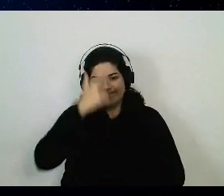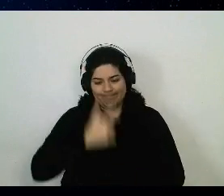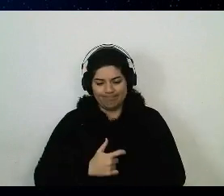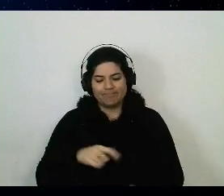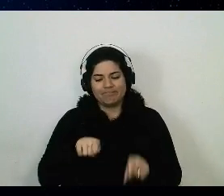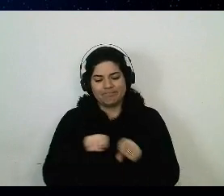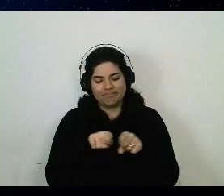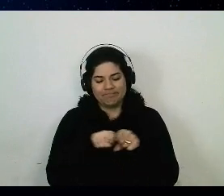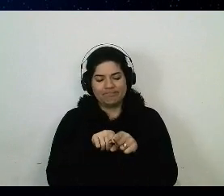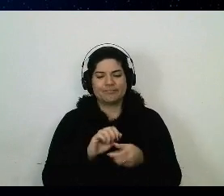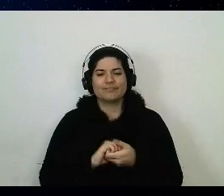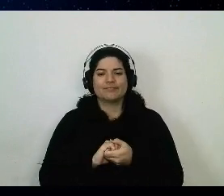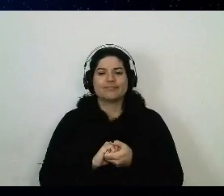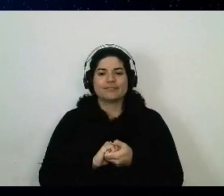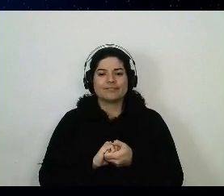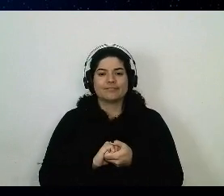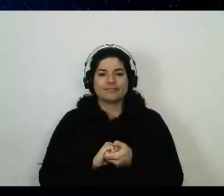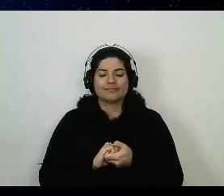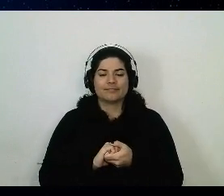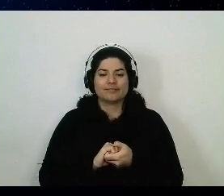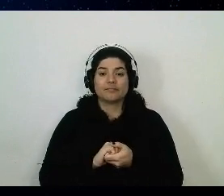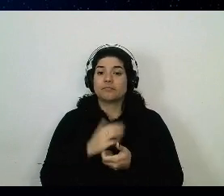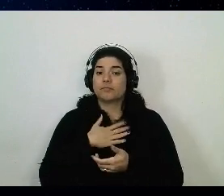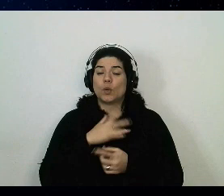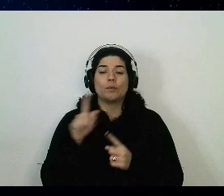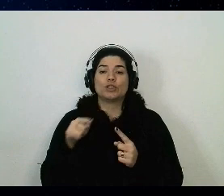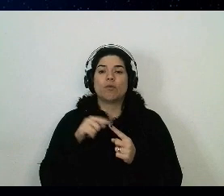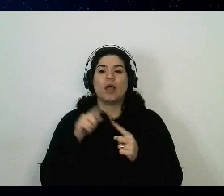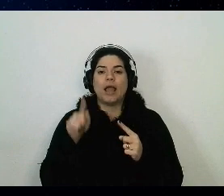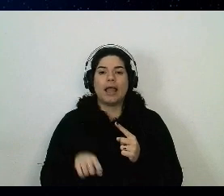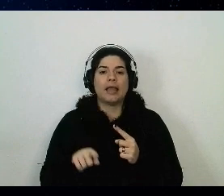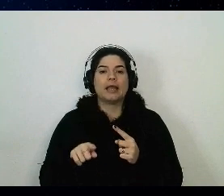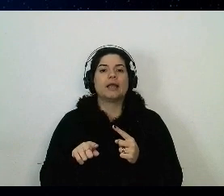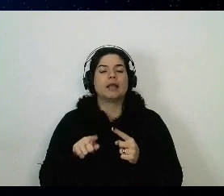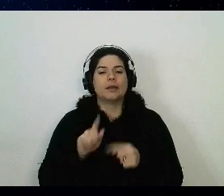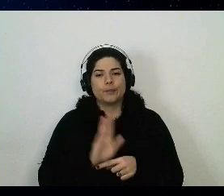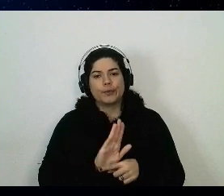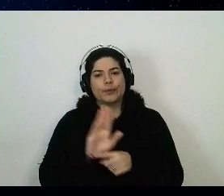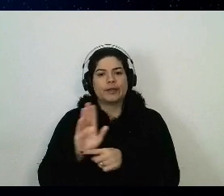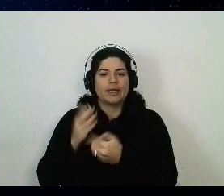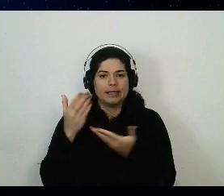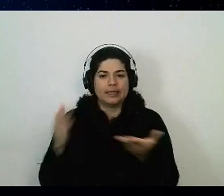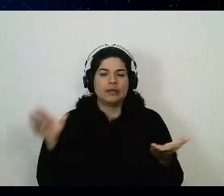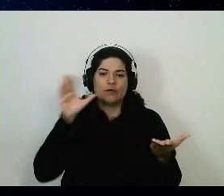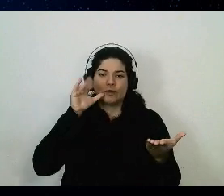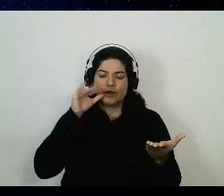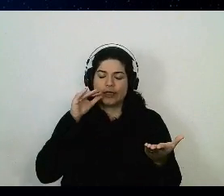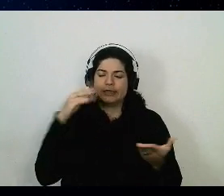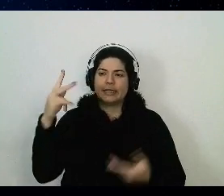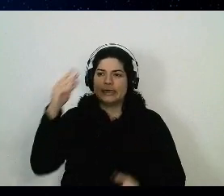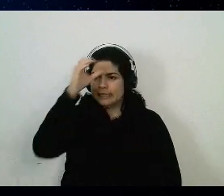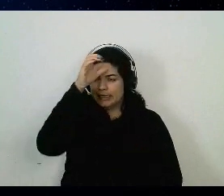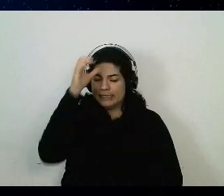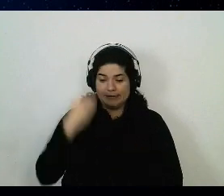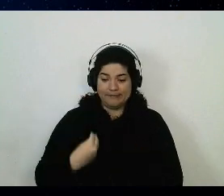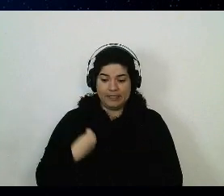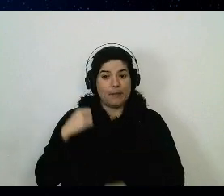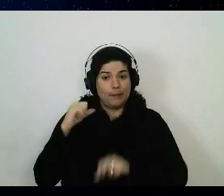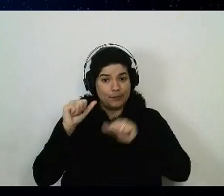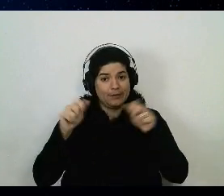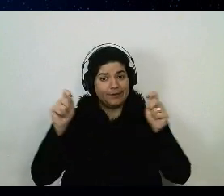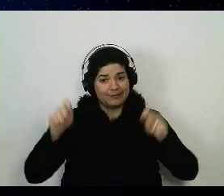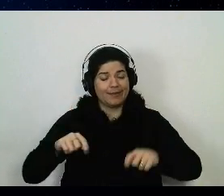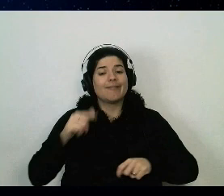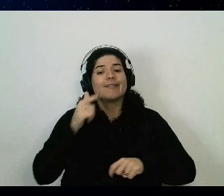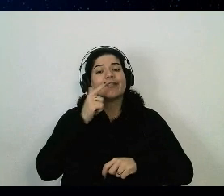inclusive. Então, realmente, o meu propósito é transformar e inspirar a vida dos colaboradores e clientes, né, para aqueles que sonham em fazer a diferença na